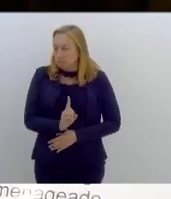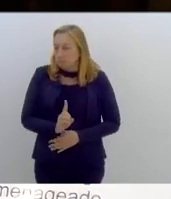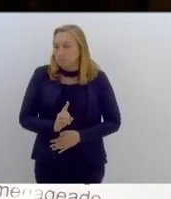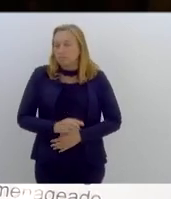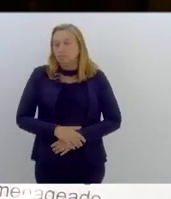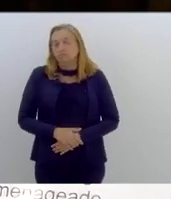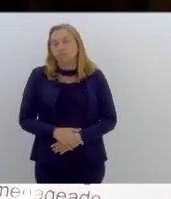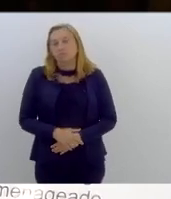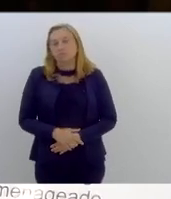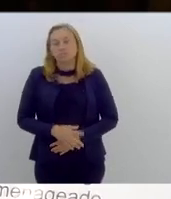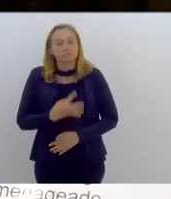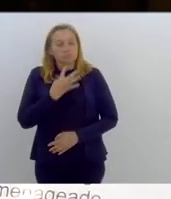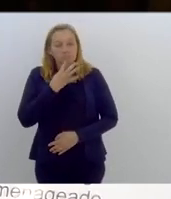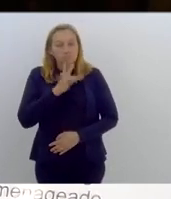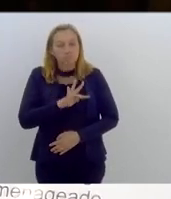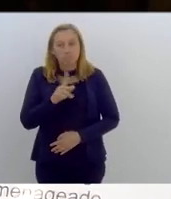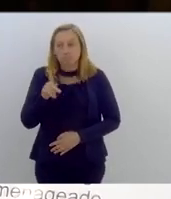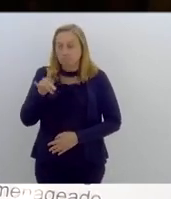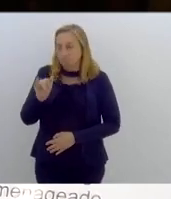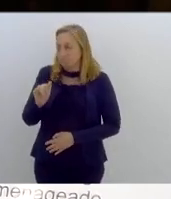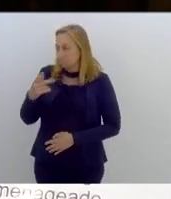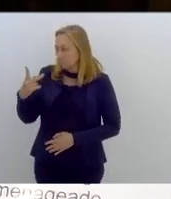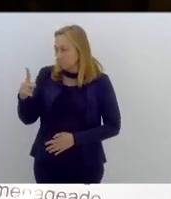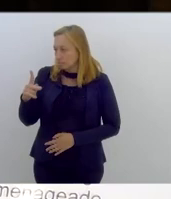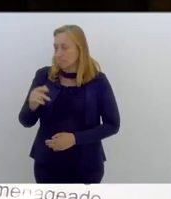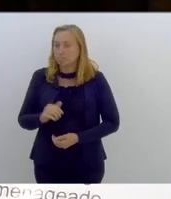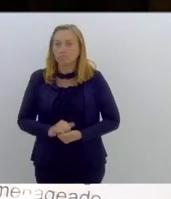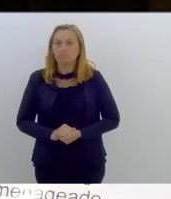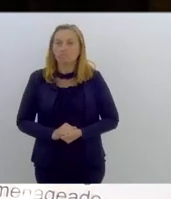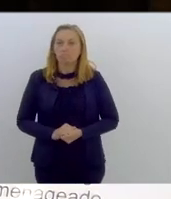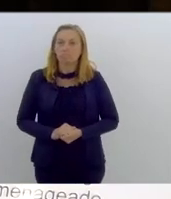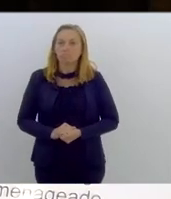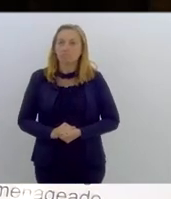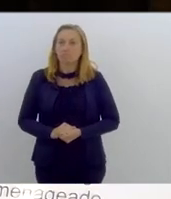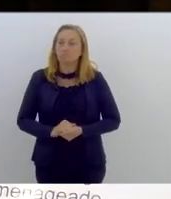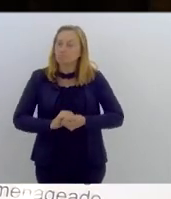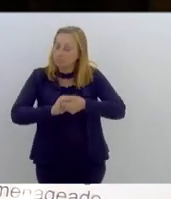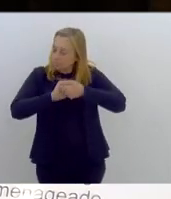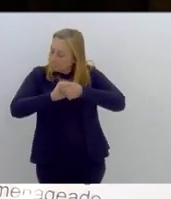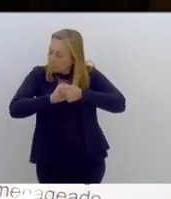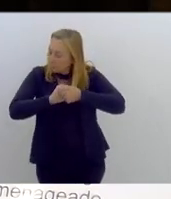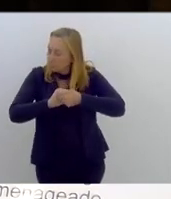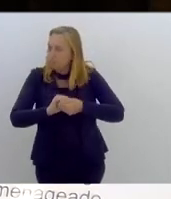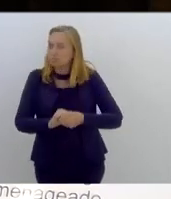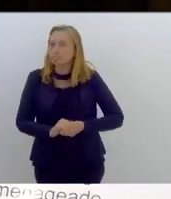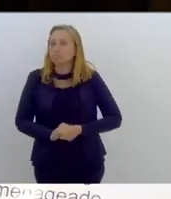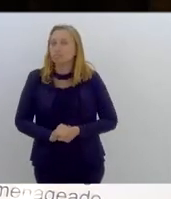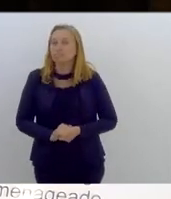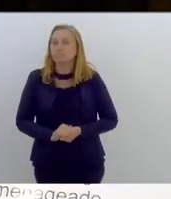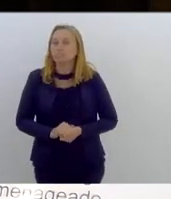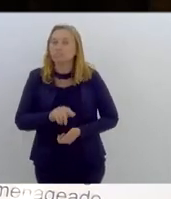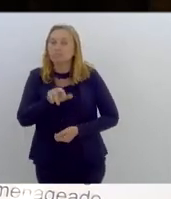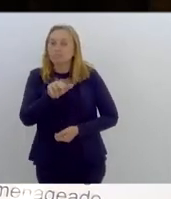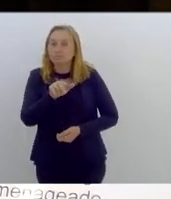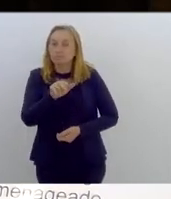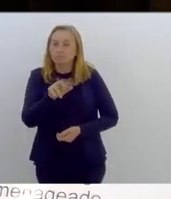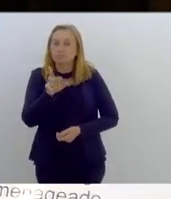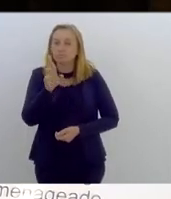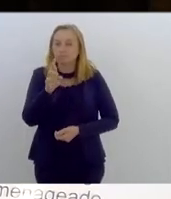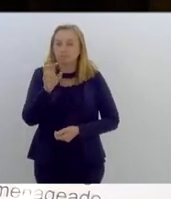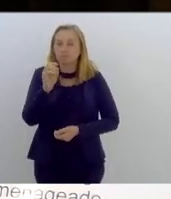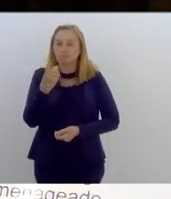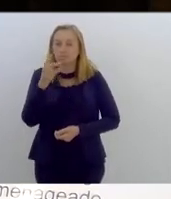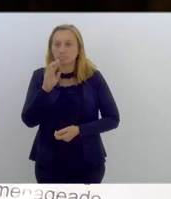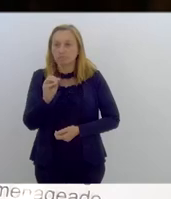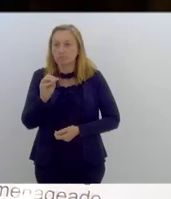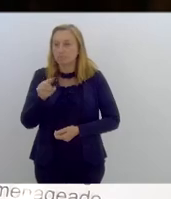eu, que não conhecia o pai do Rodrigo, me apresentei a ele como sendo o irmão do Rodrigo, que